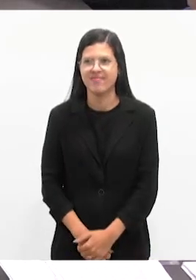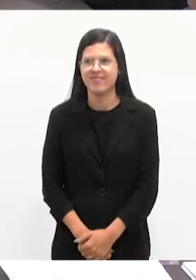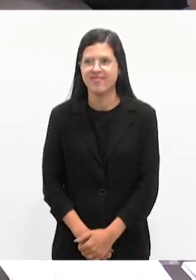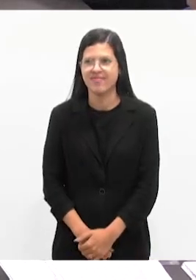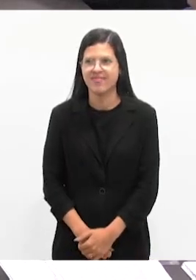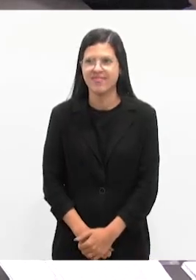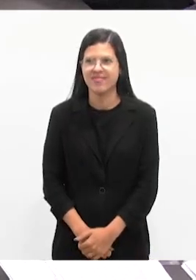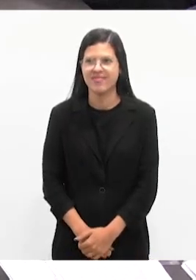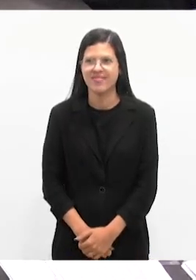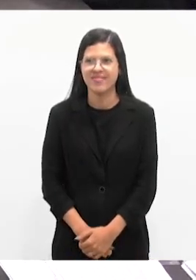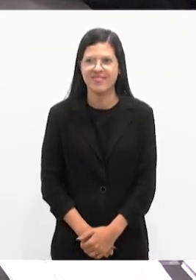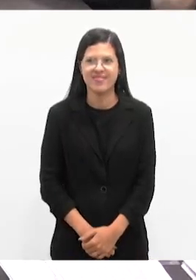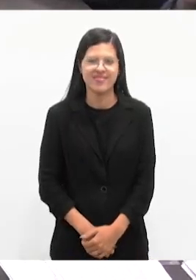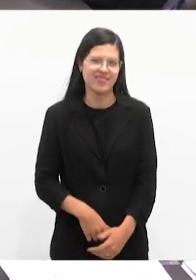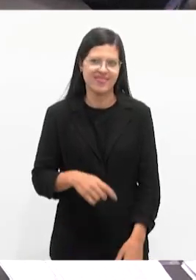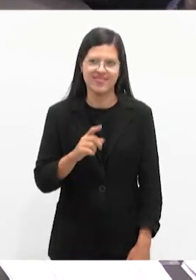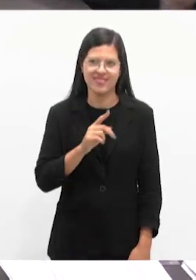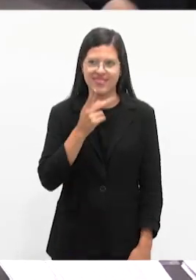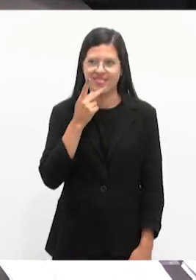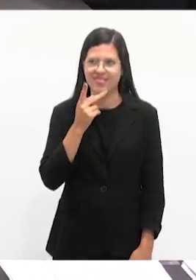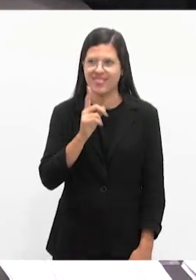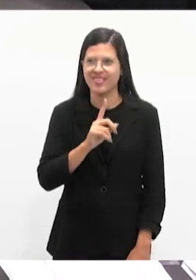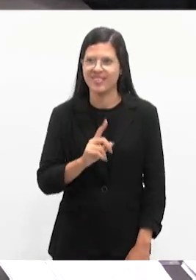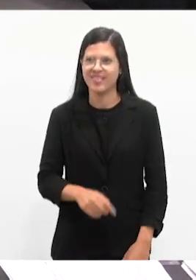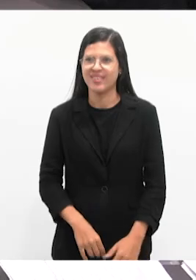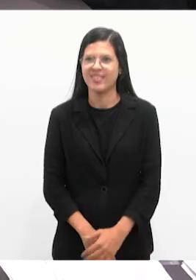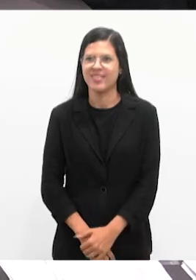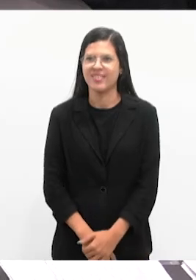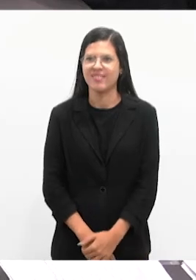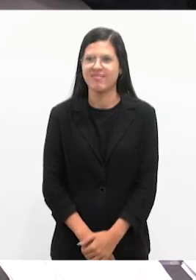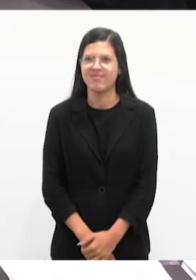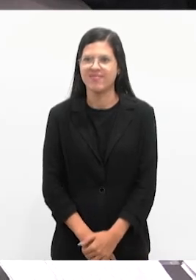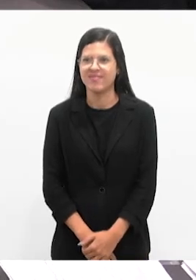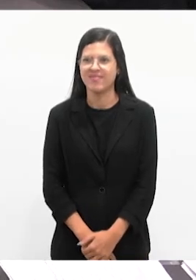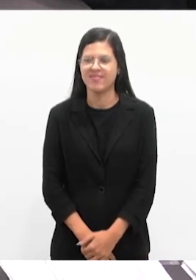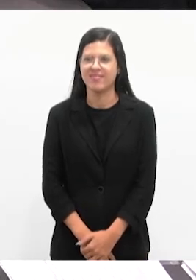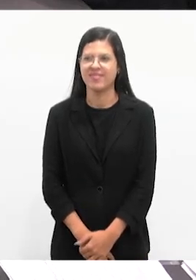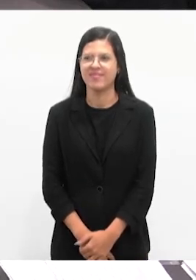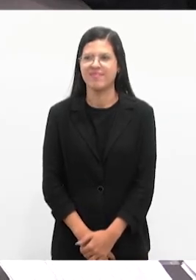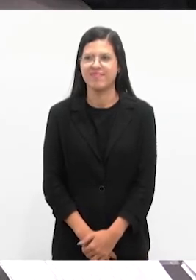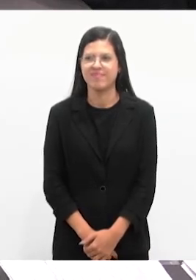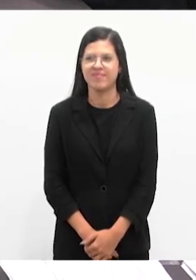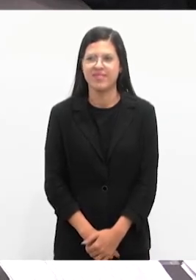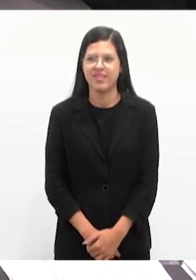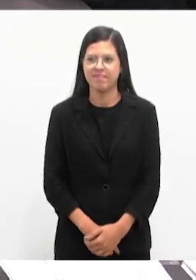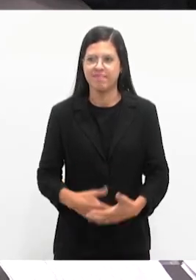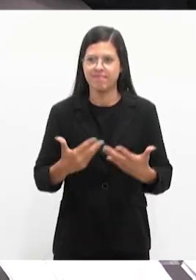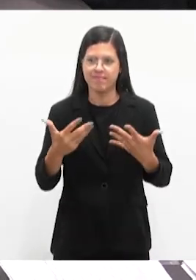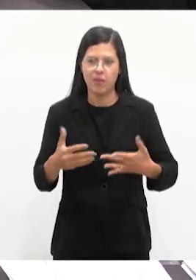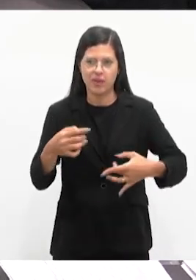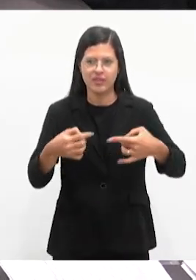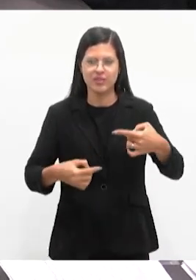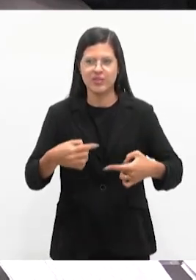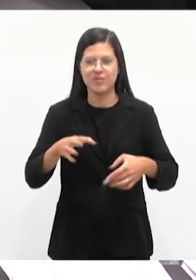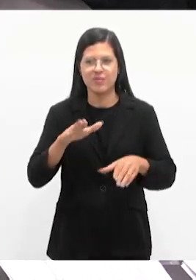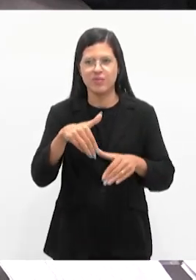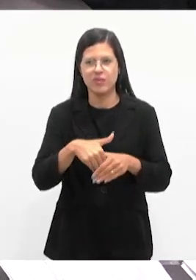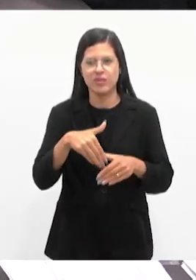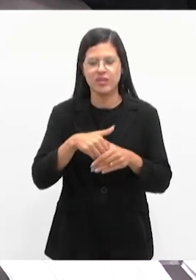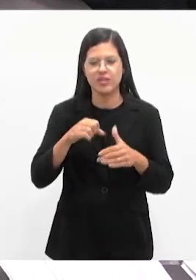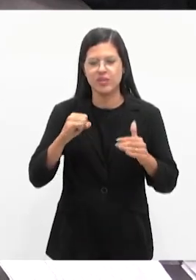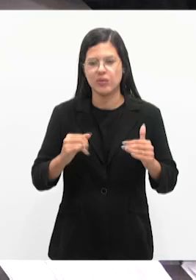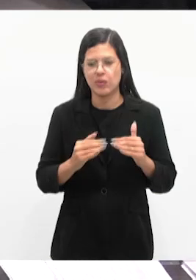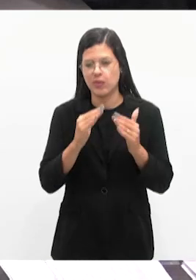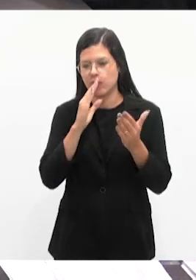Não, isso eu não vou falar aqui. Não. Você escutou o que ele falou aqui. Não havendo mais quem queira discutir em votação, os senhores que